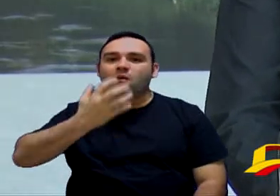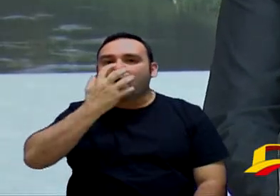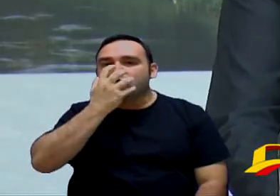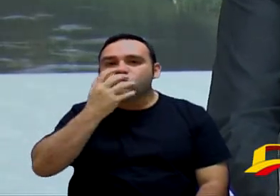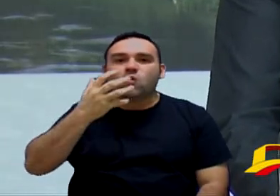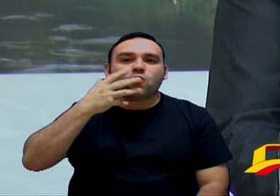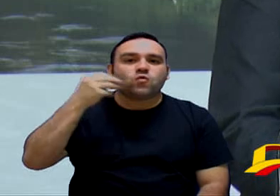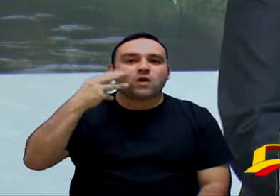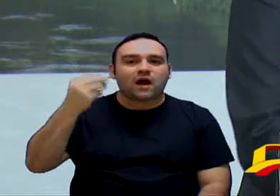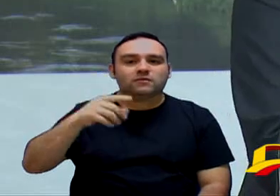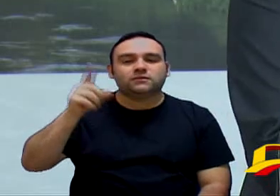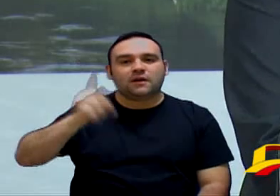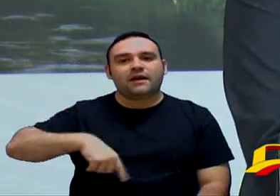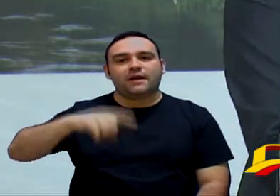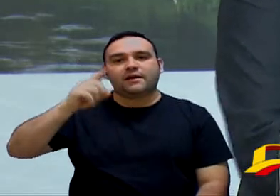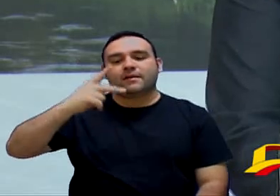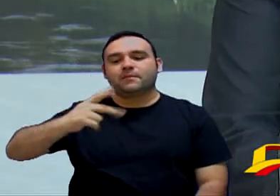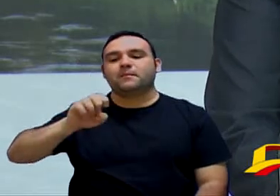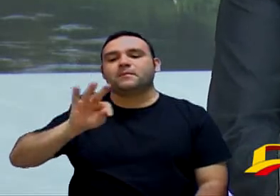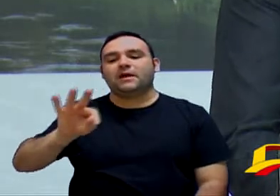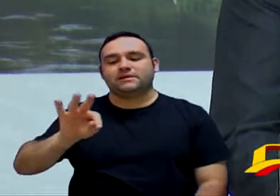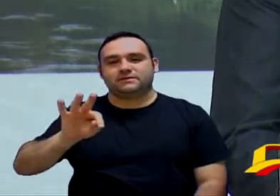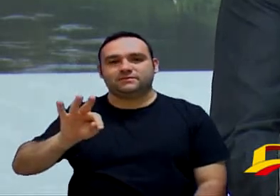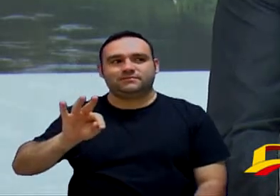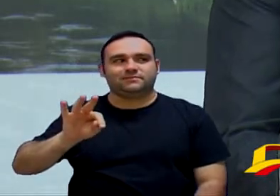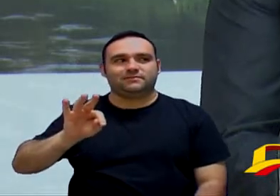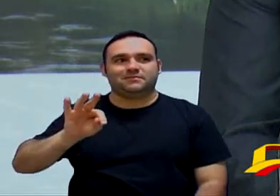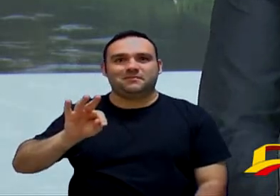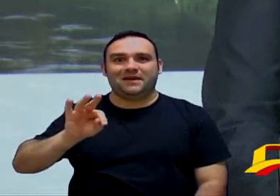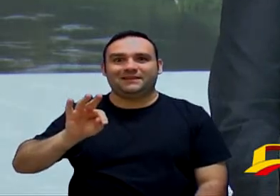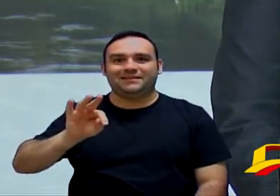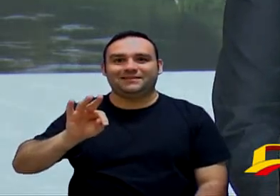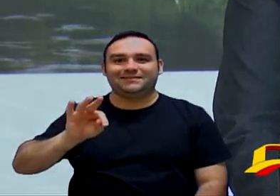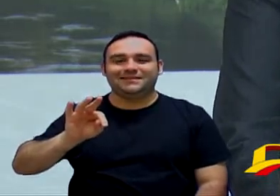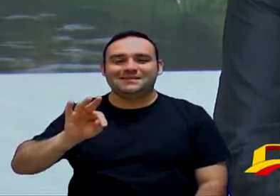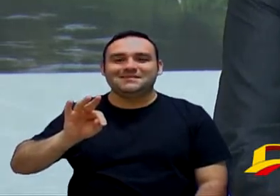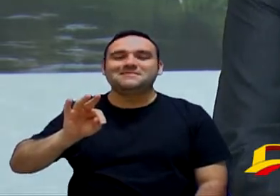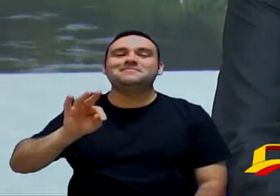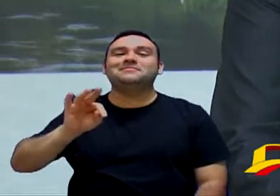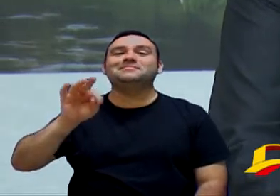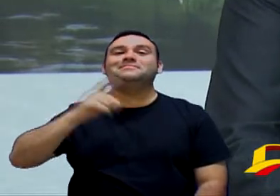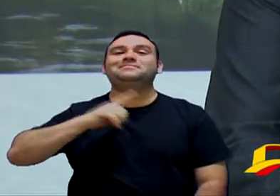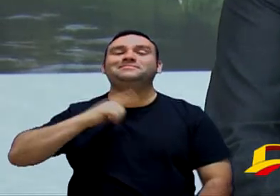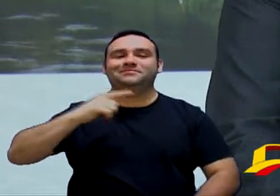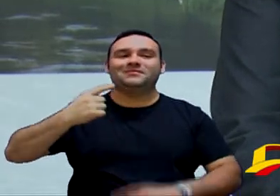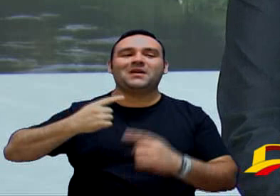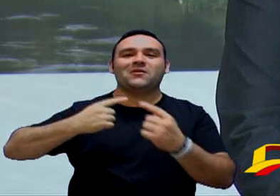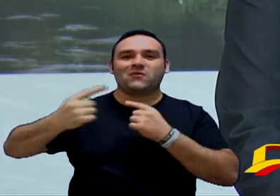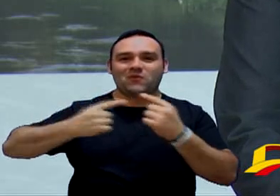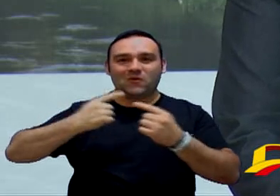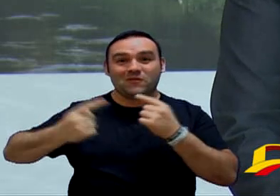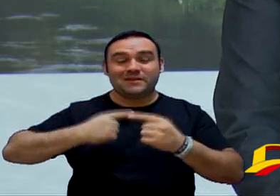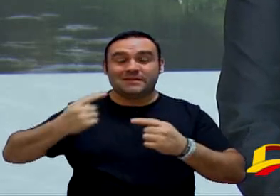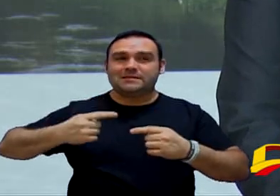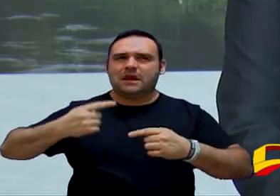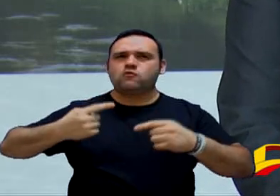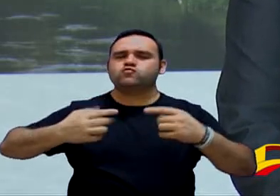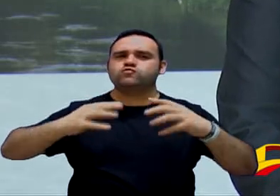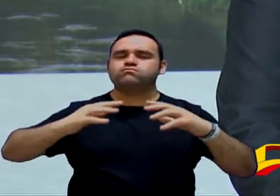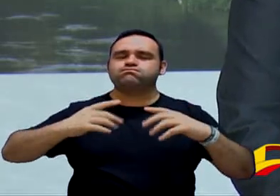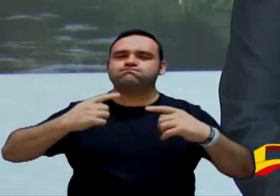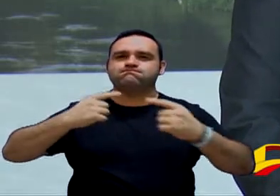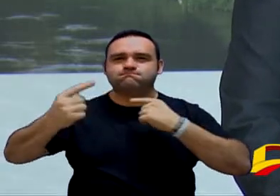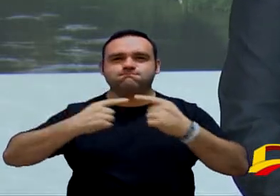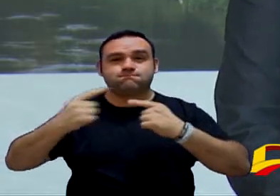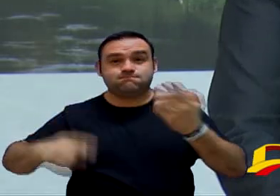porte que seriam os pets os pets Então foi uma discussão também bem acalorada a